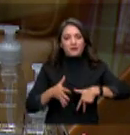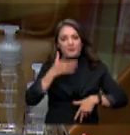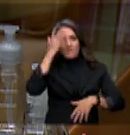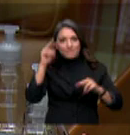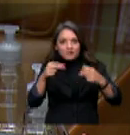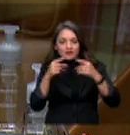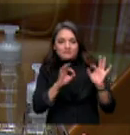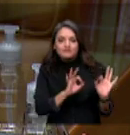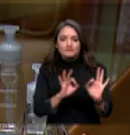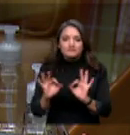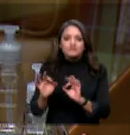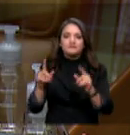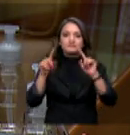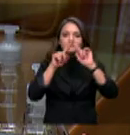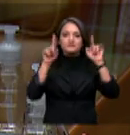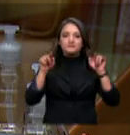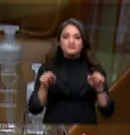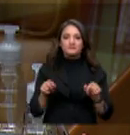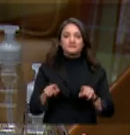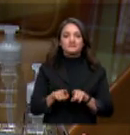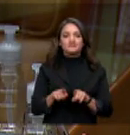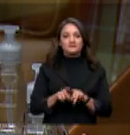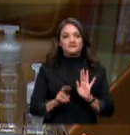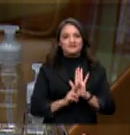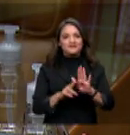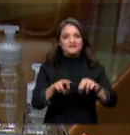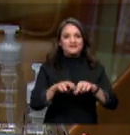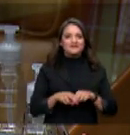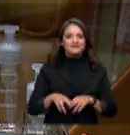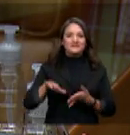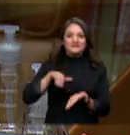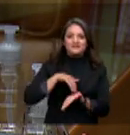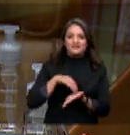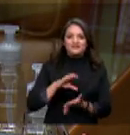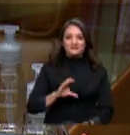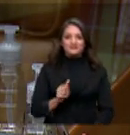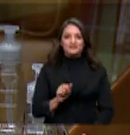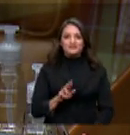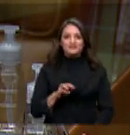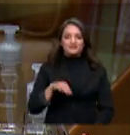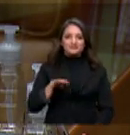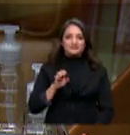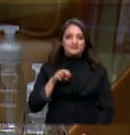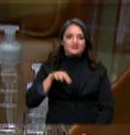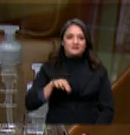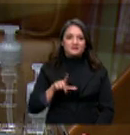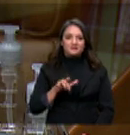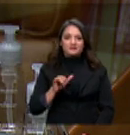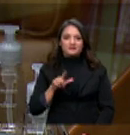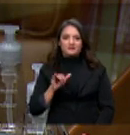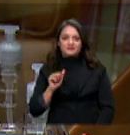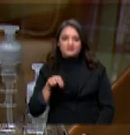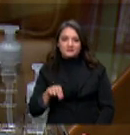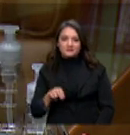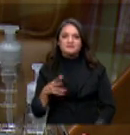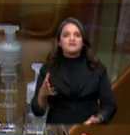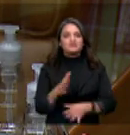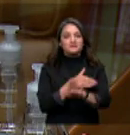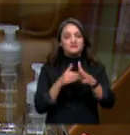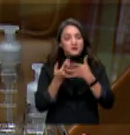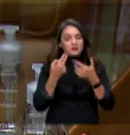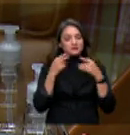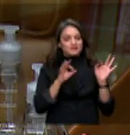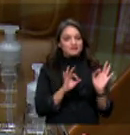acompanham, senhores servidores, na pessoa da secretária Carmen Lília, senhoras e senhores que acompanham este